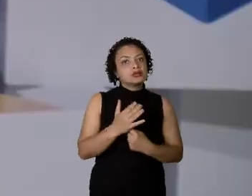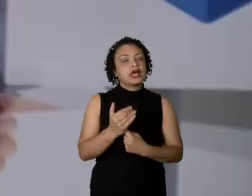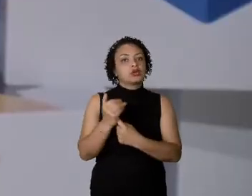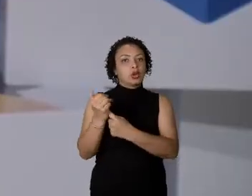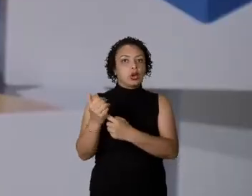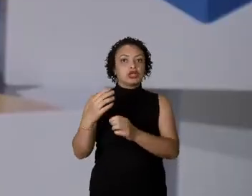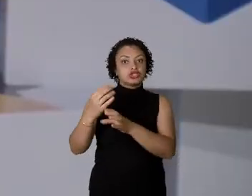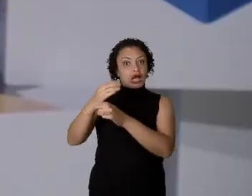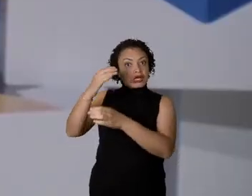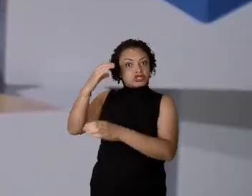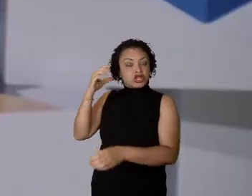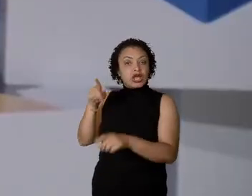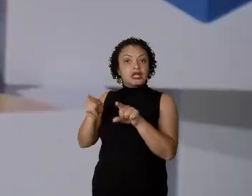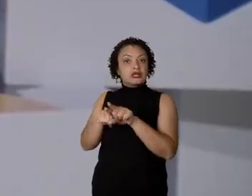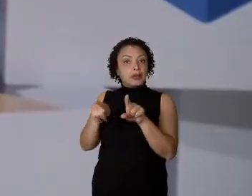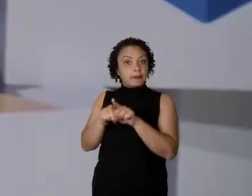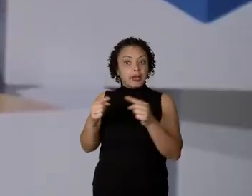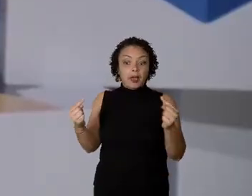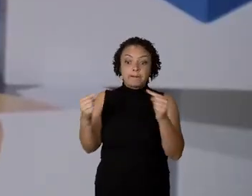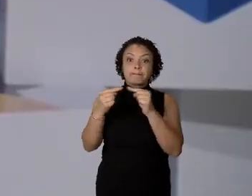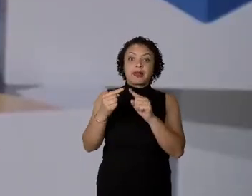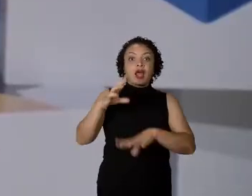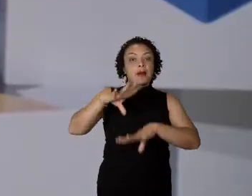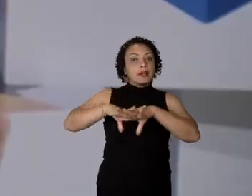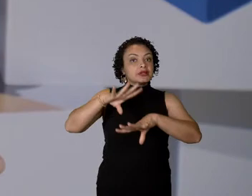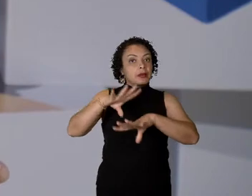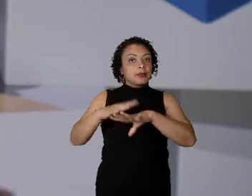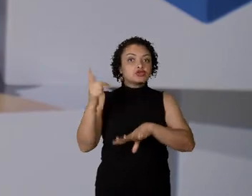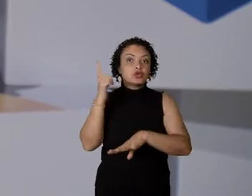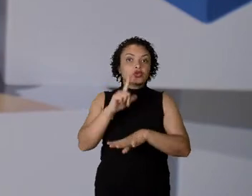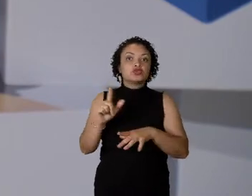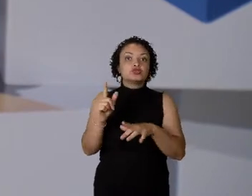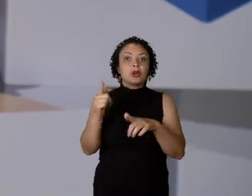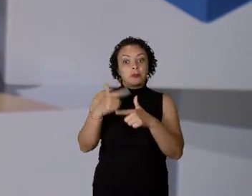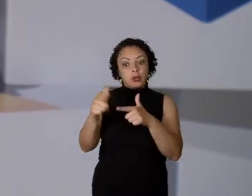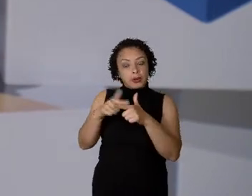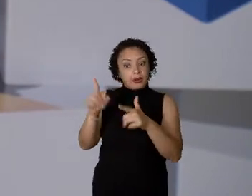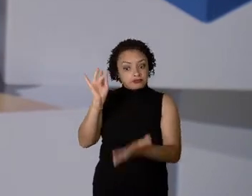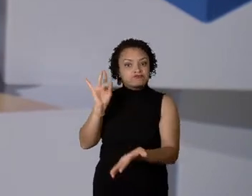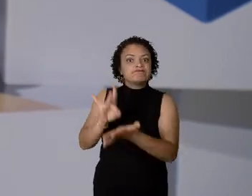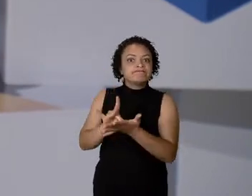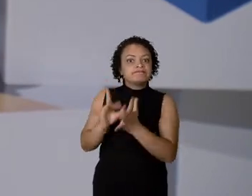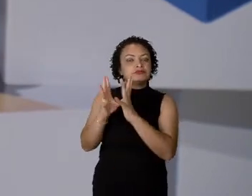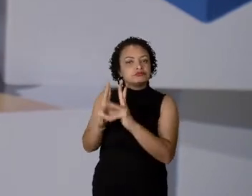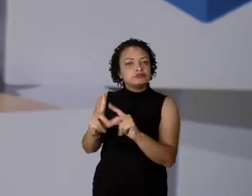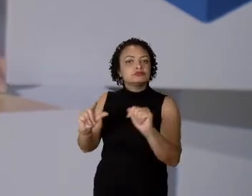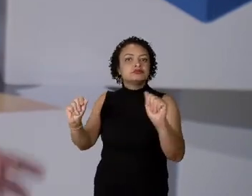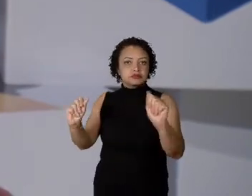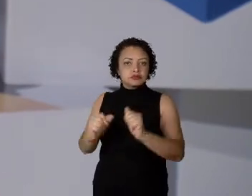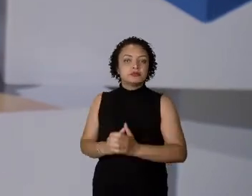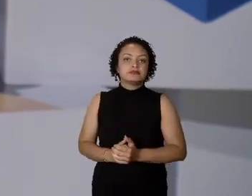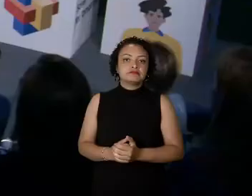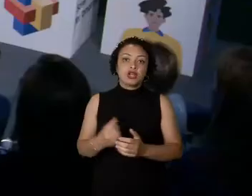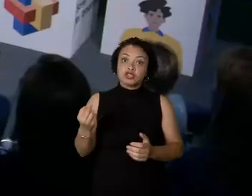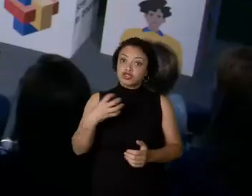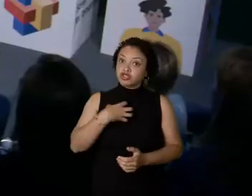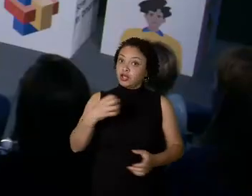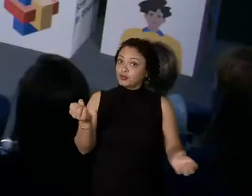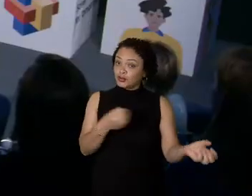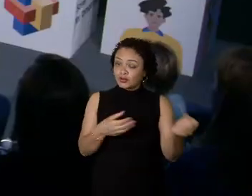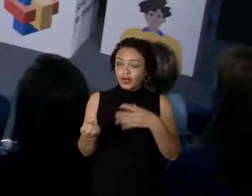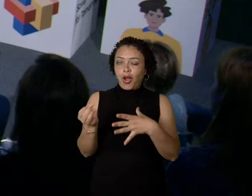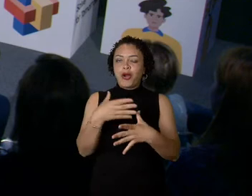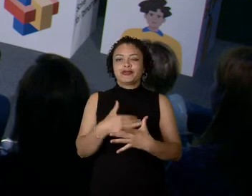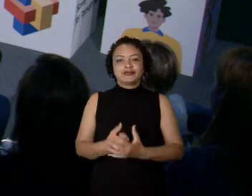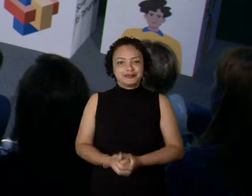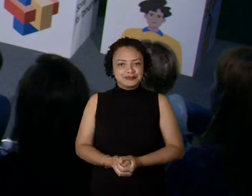engenharias e na aplicação da matemática para solucionar problemas reais em situações concretas de forma inovadora.